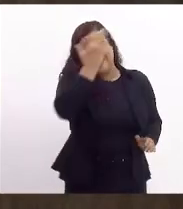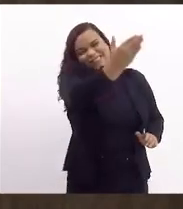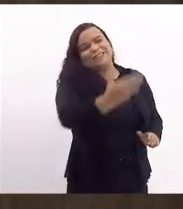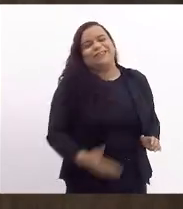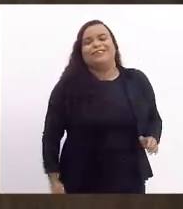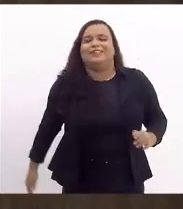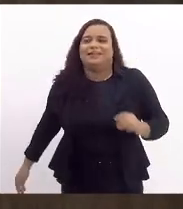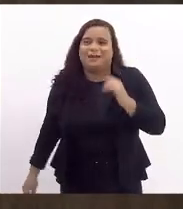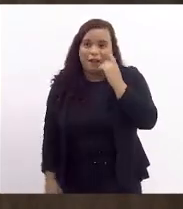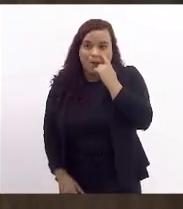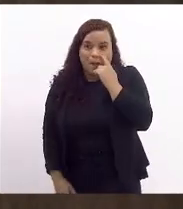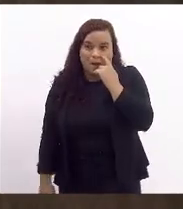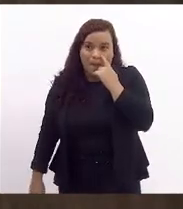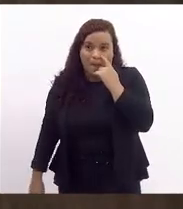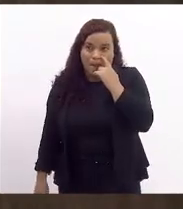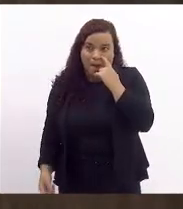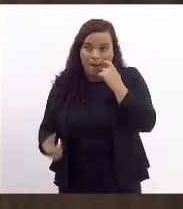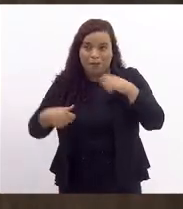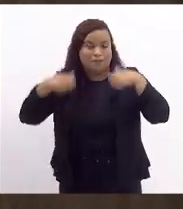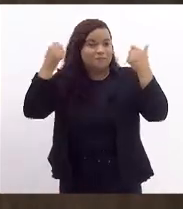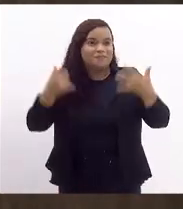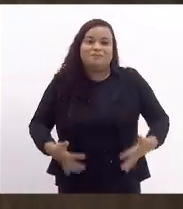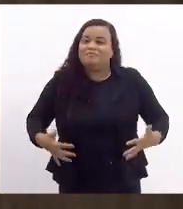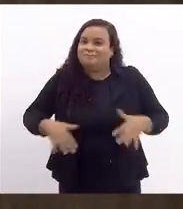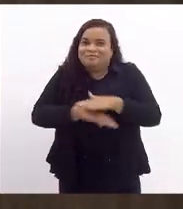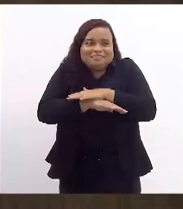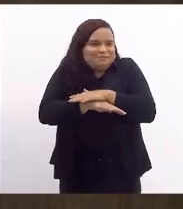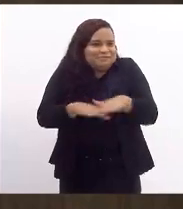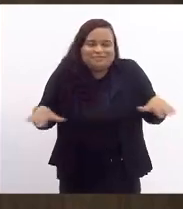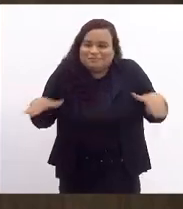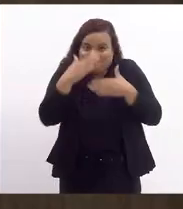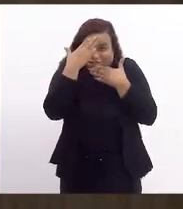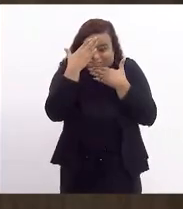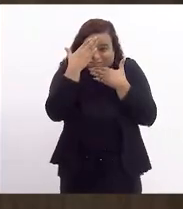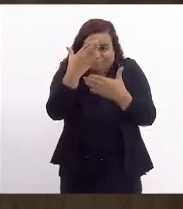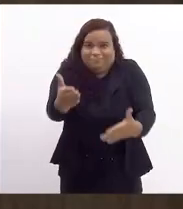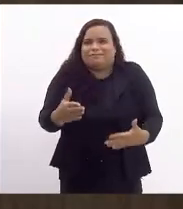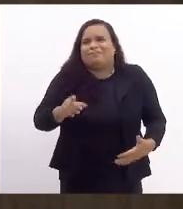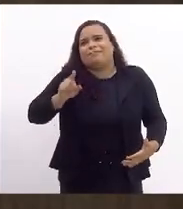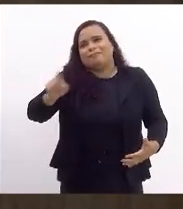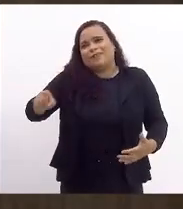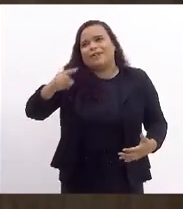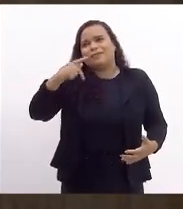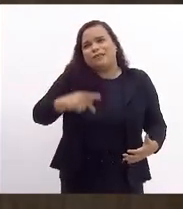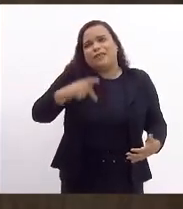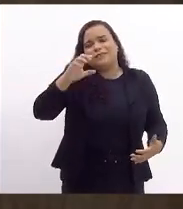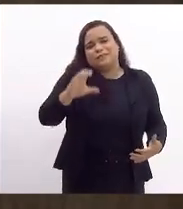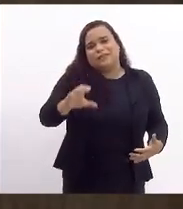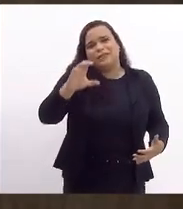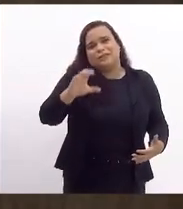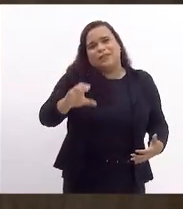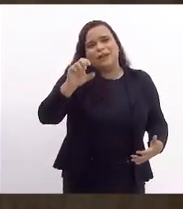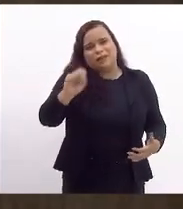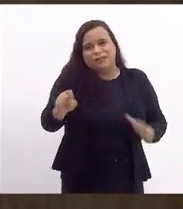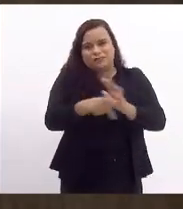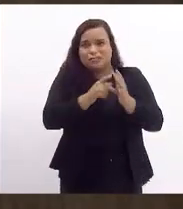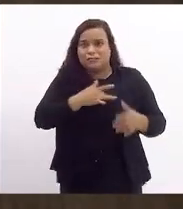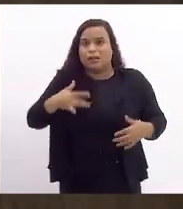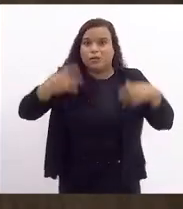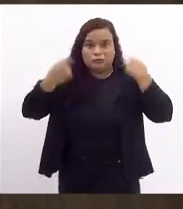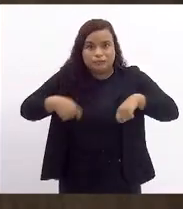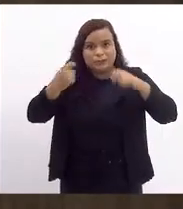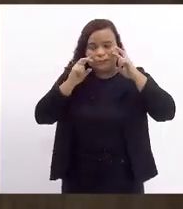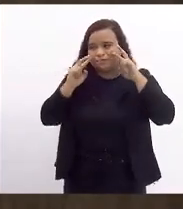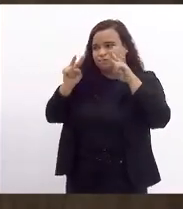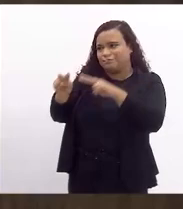nem em Perth na minha fala só agradecer que a pessoal do pccs da Saúde precisa ser